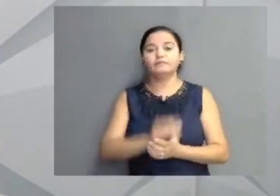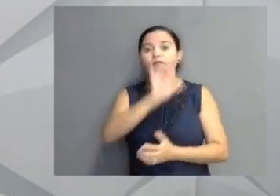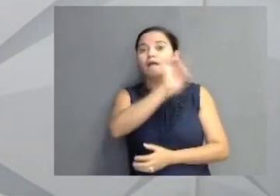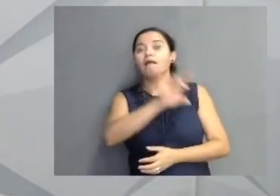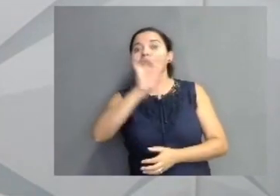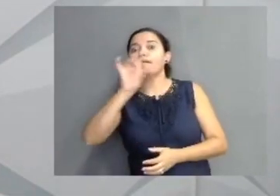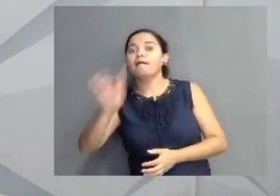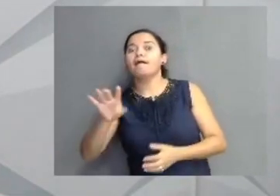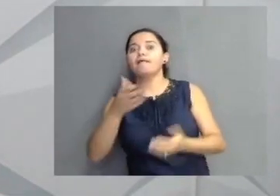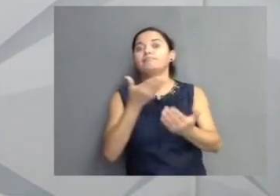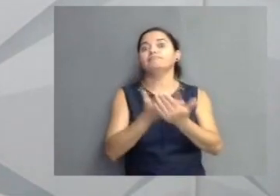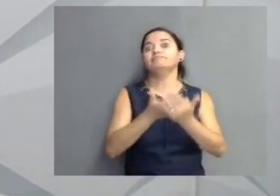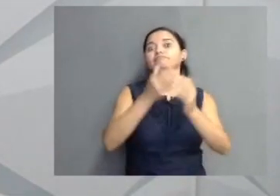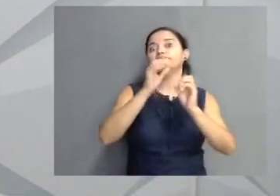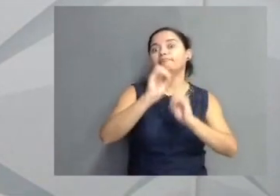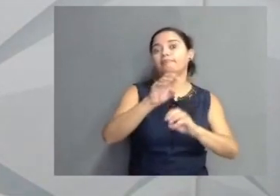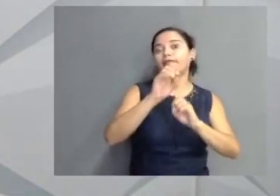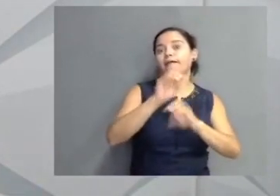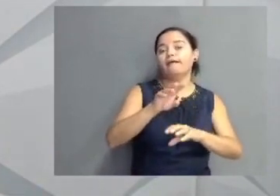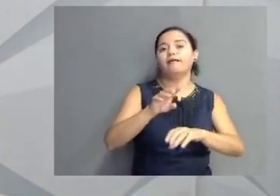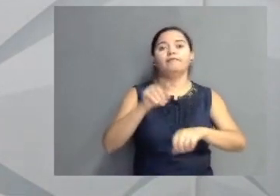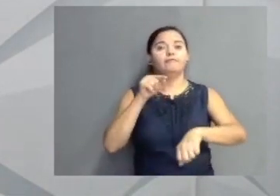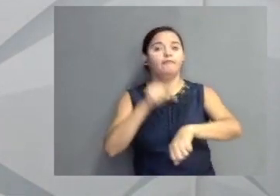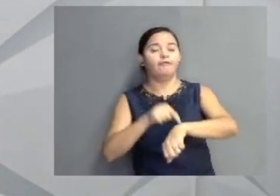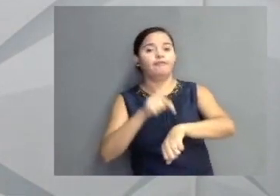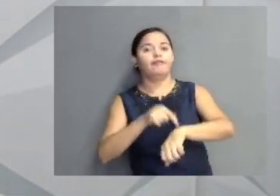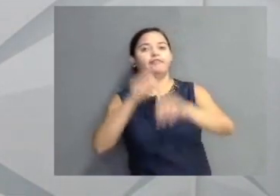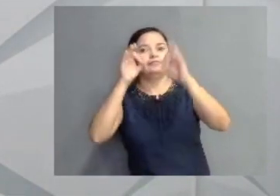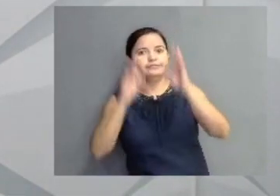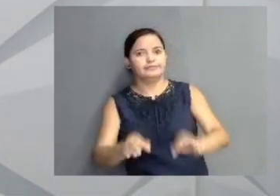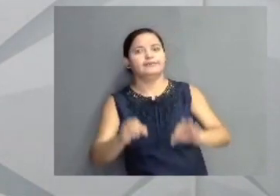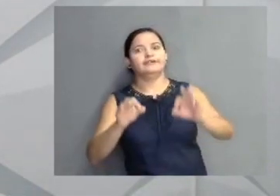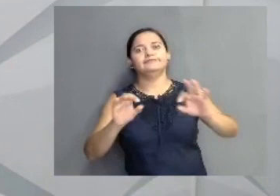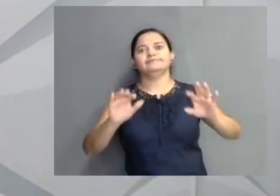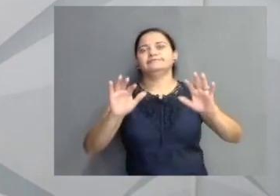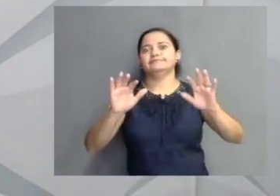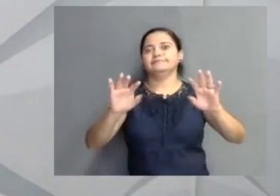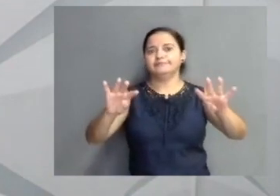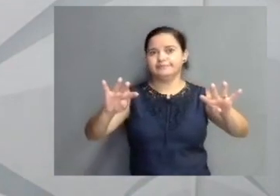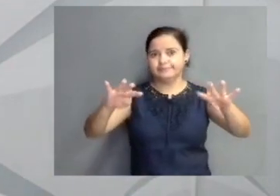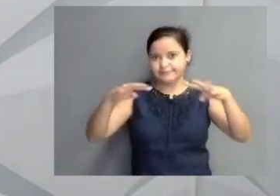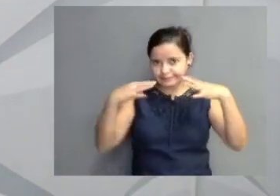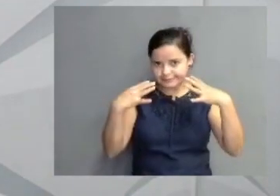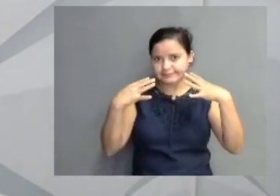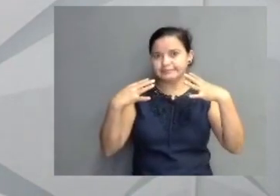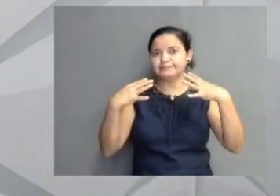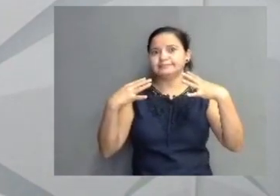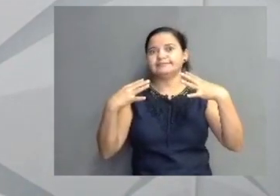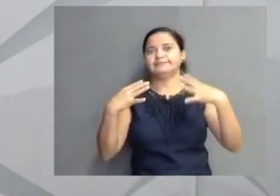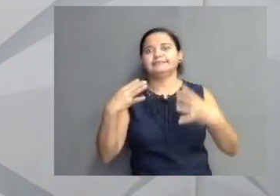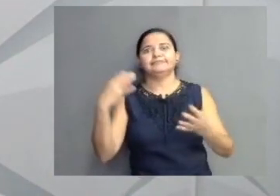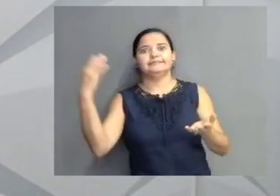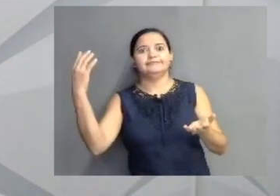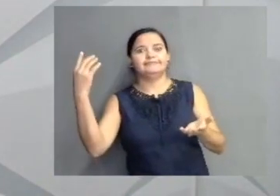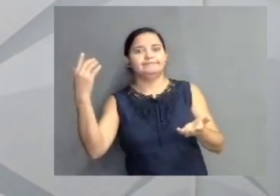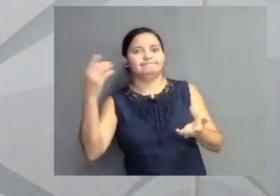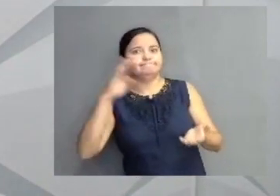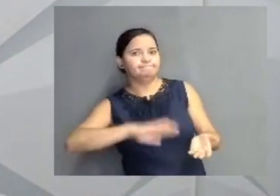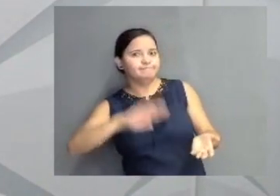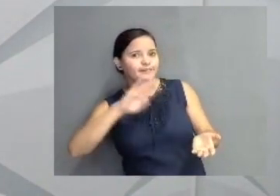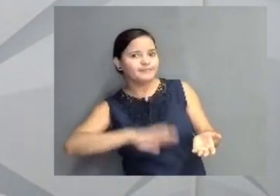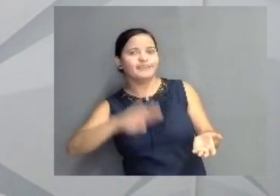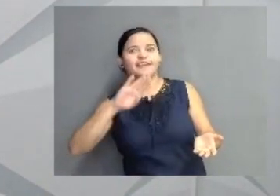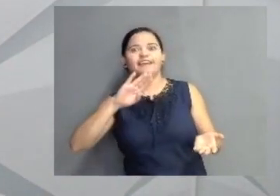cada aula vai ter aí um horário, então você preste atenção nessa grade de horários, qual vai ser a aula de língua portuguesa, qual o horário da aula